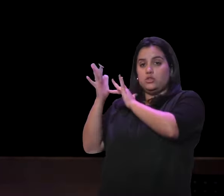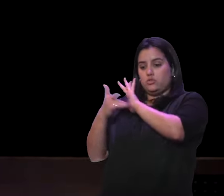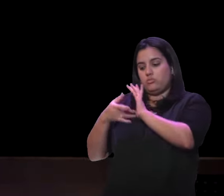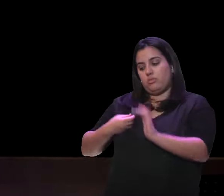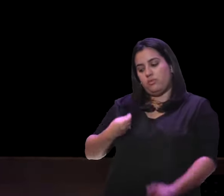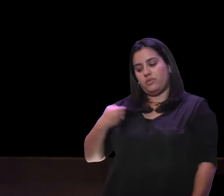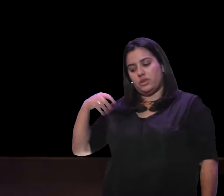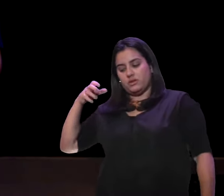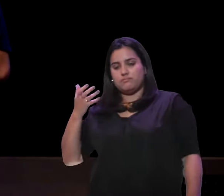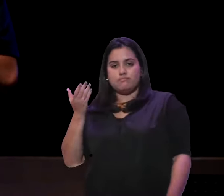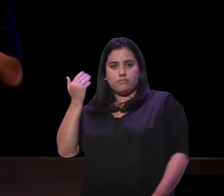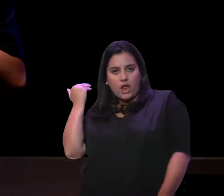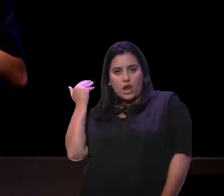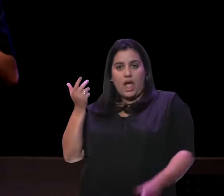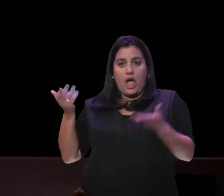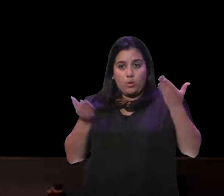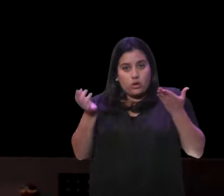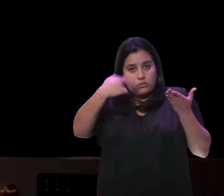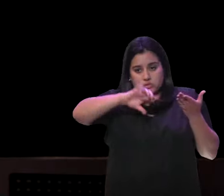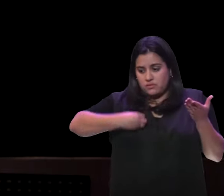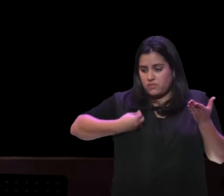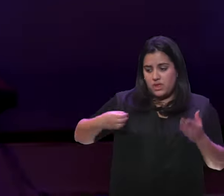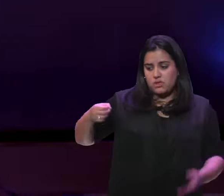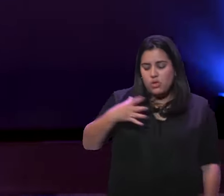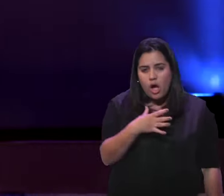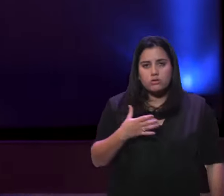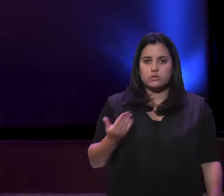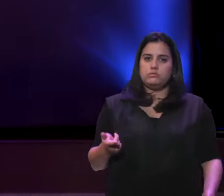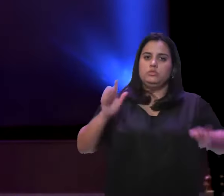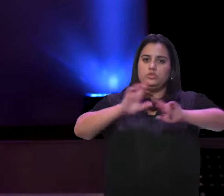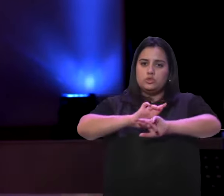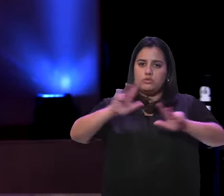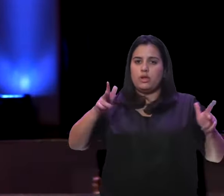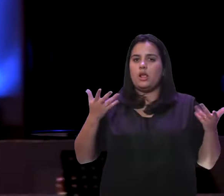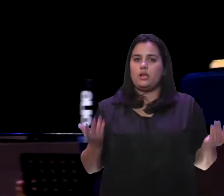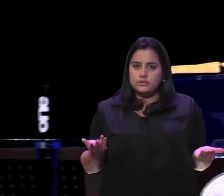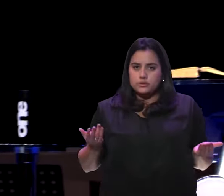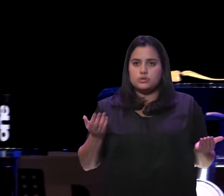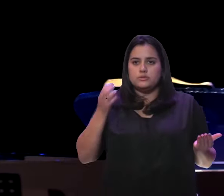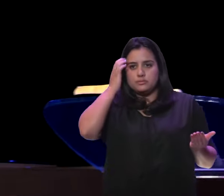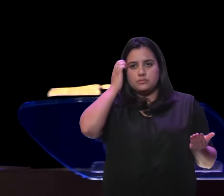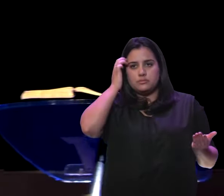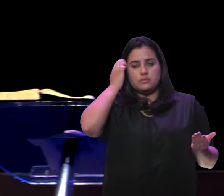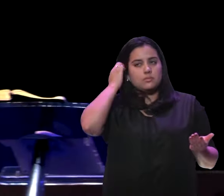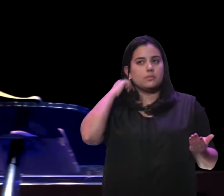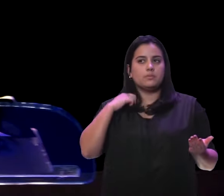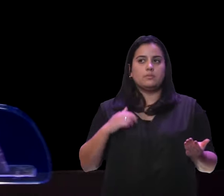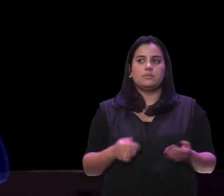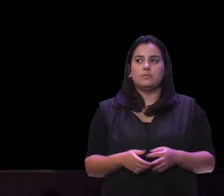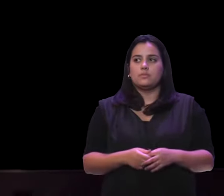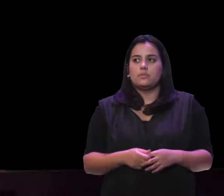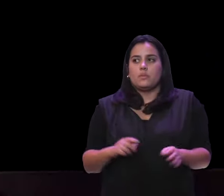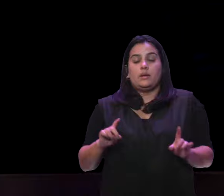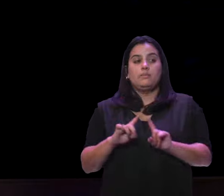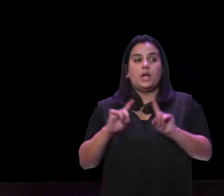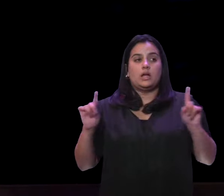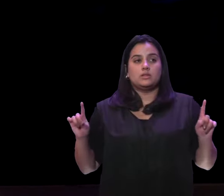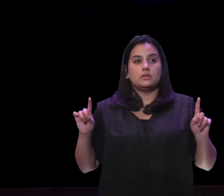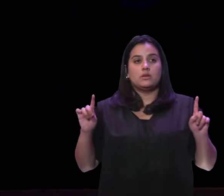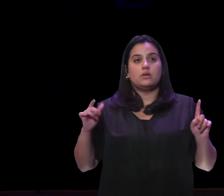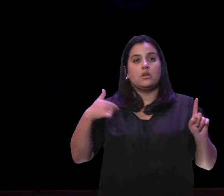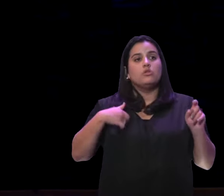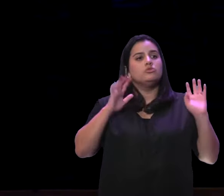você é outra pessoa, mesmo tendo 12, 13, 14, 15 anos, eu não sei quantos anos você tem, mas eu